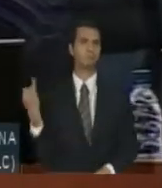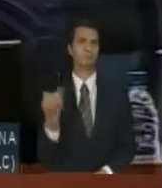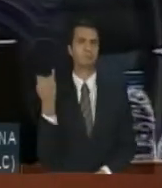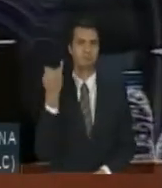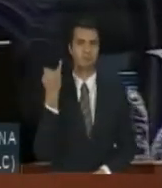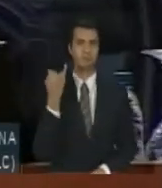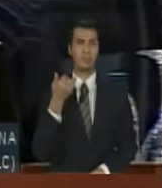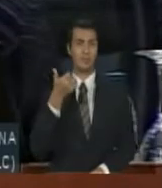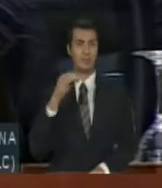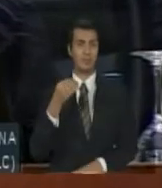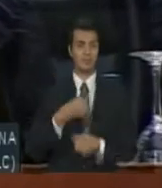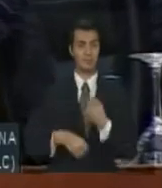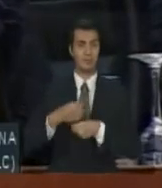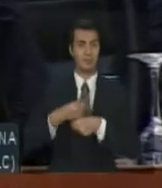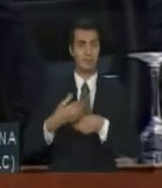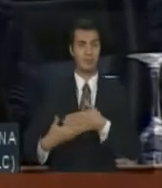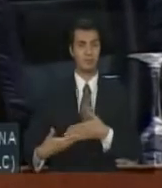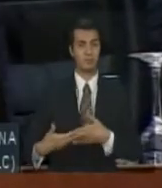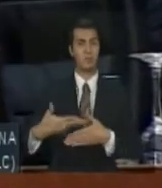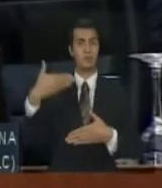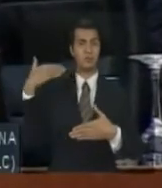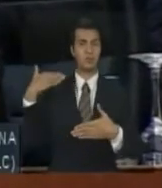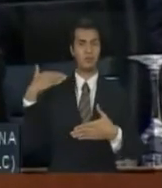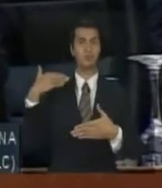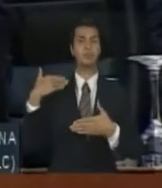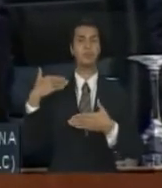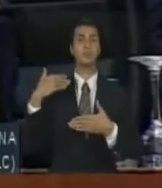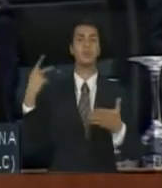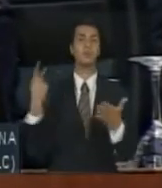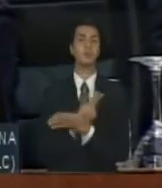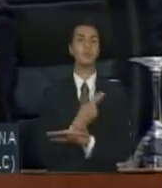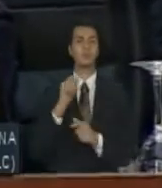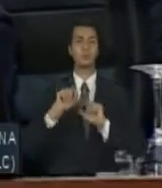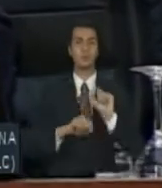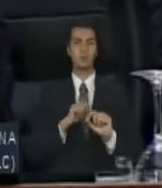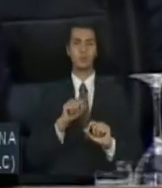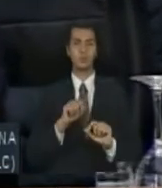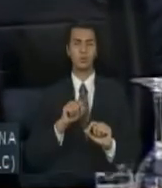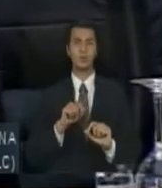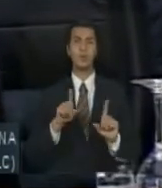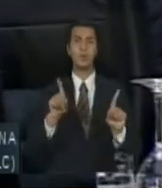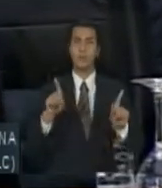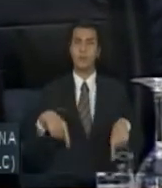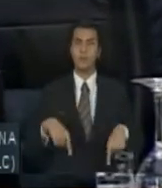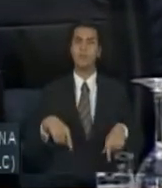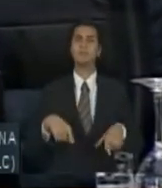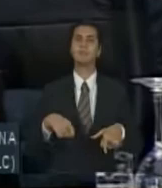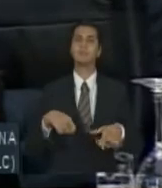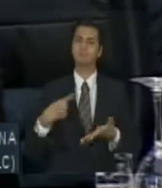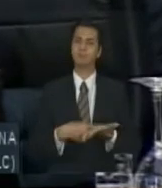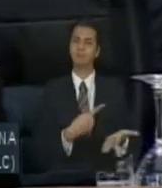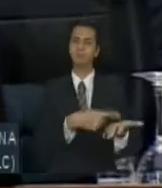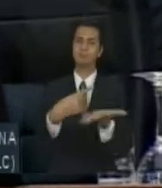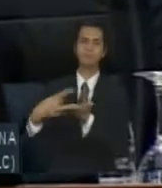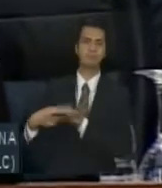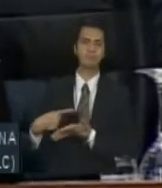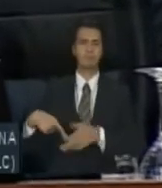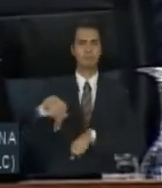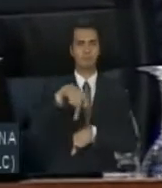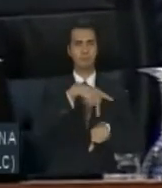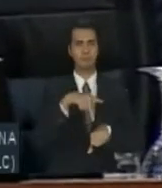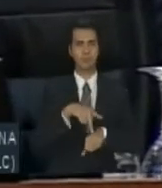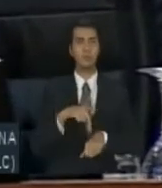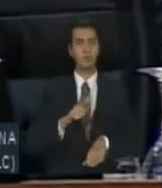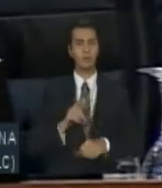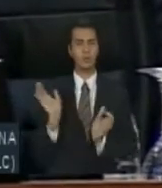principalmente a última década, marcada por iniciativas nesse rumo. O Grupo do